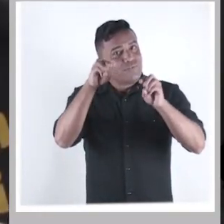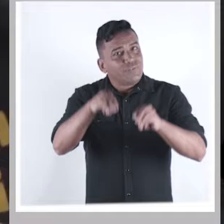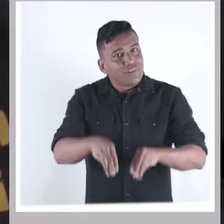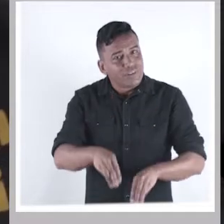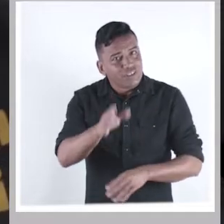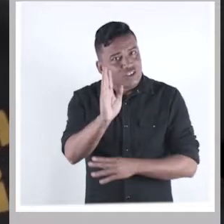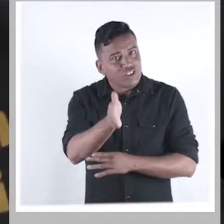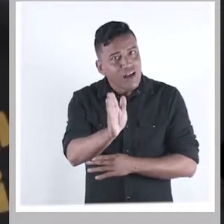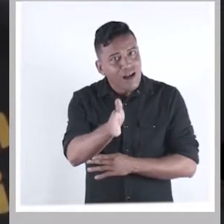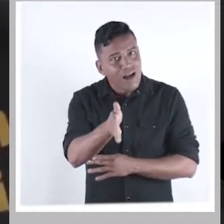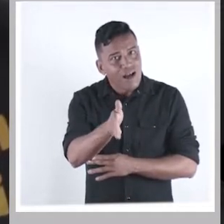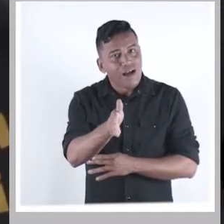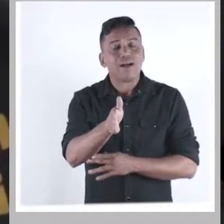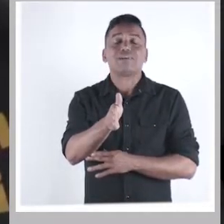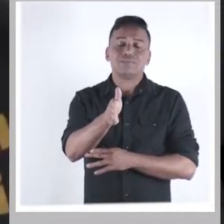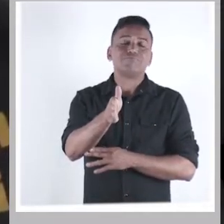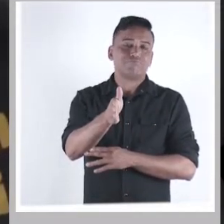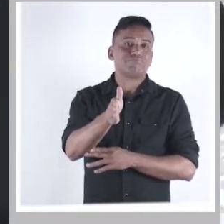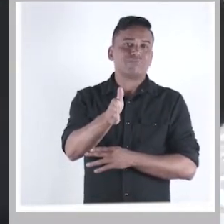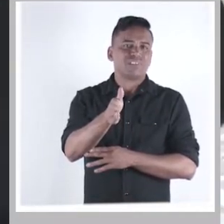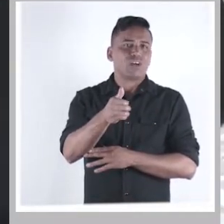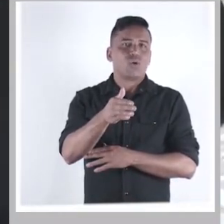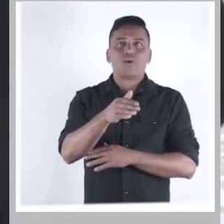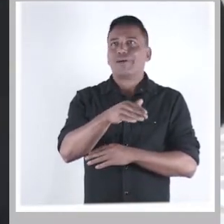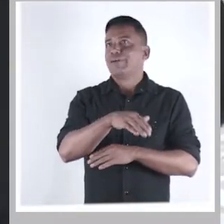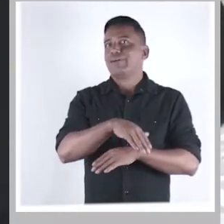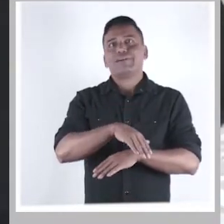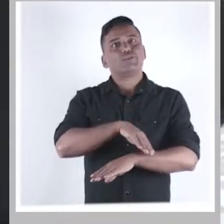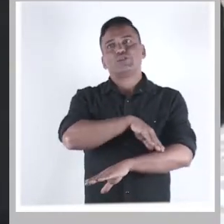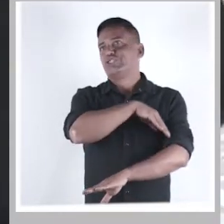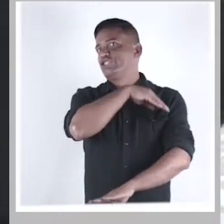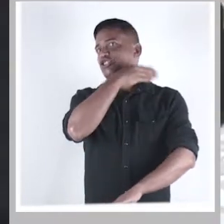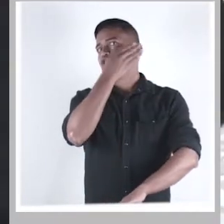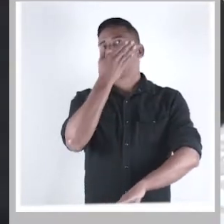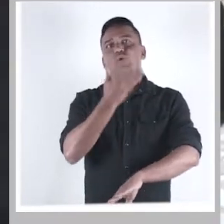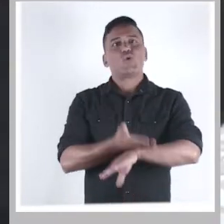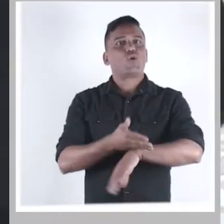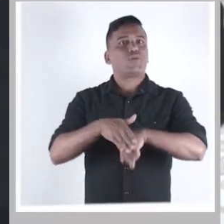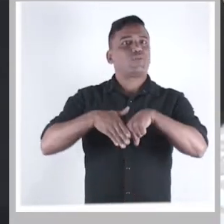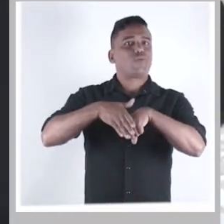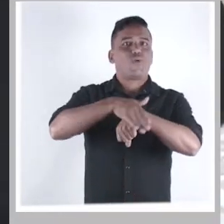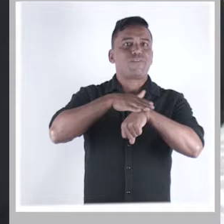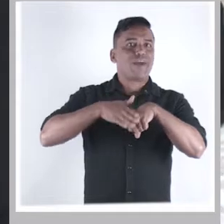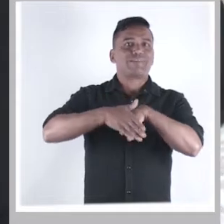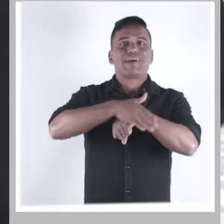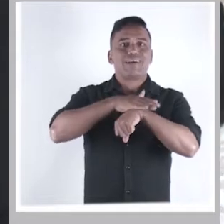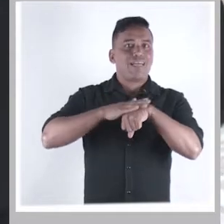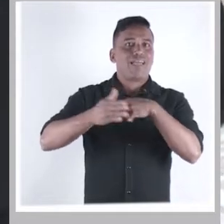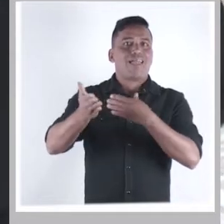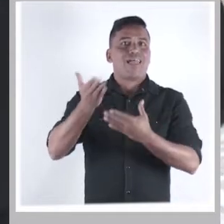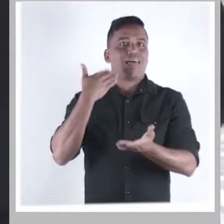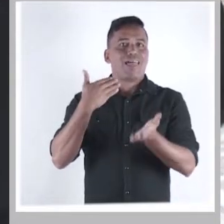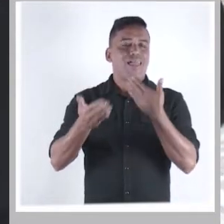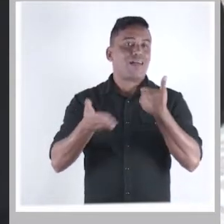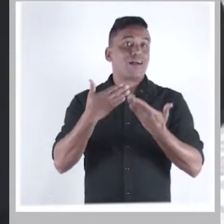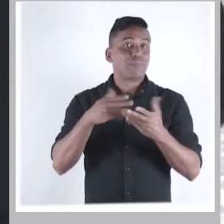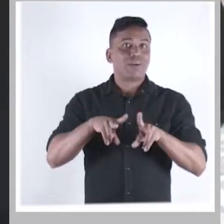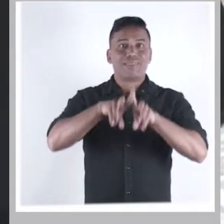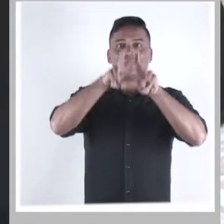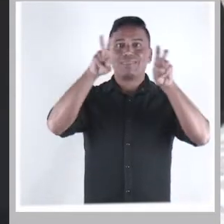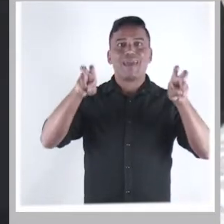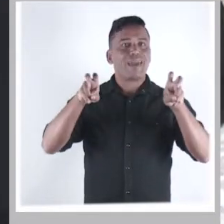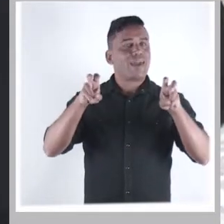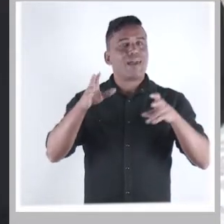caminhando para encerrar a nossa conversa. Eu poderia ficar aqui a tarde inteira a gente conversando,